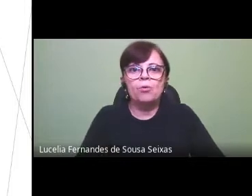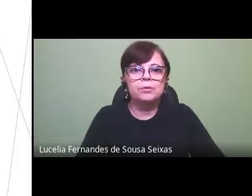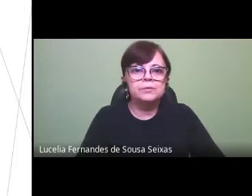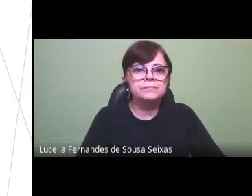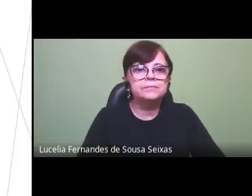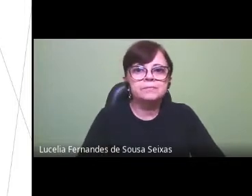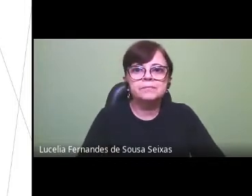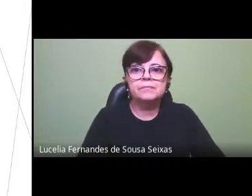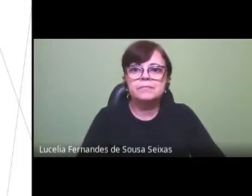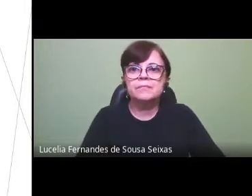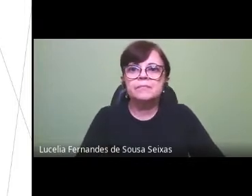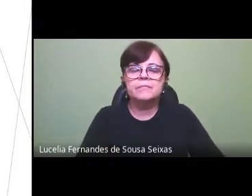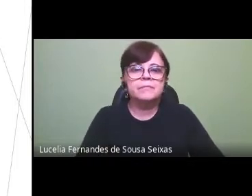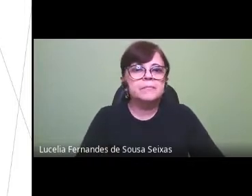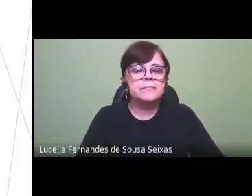Profissional.